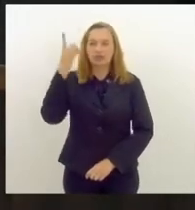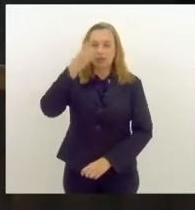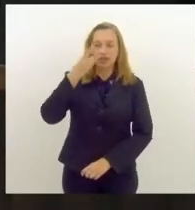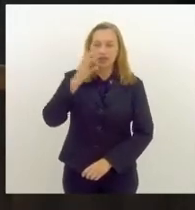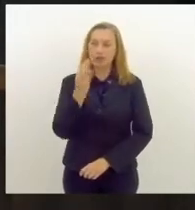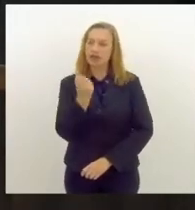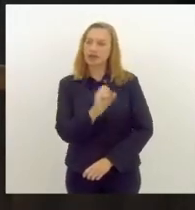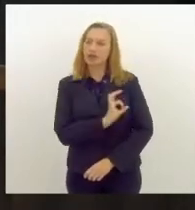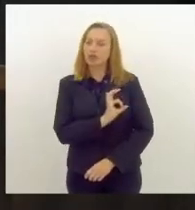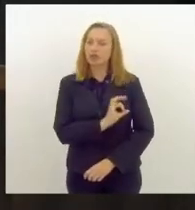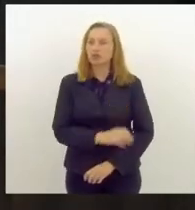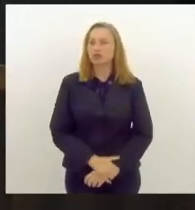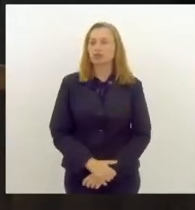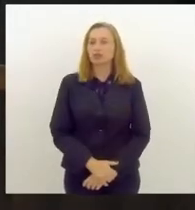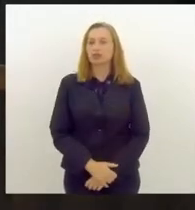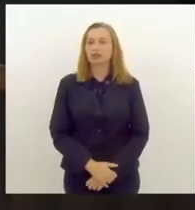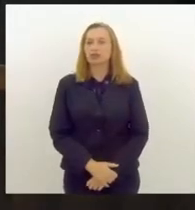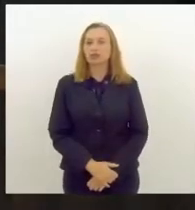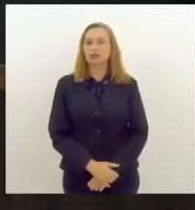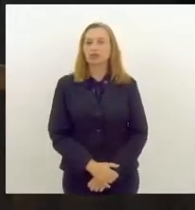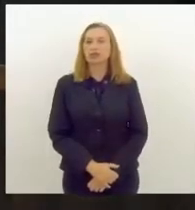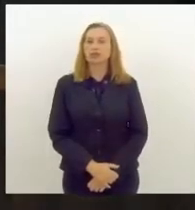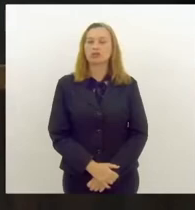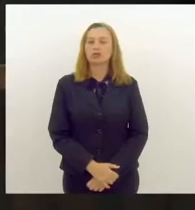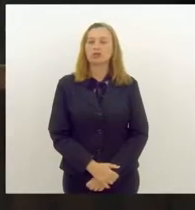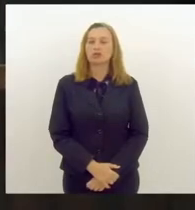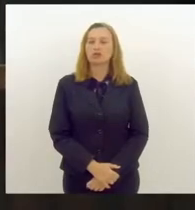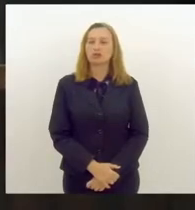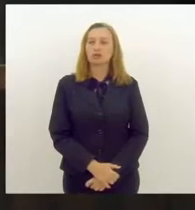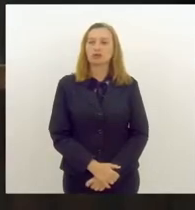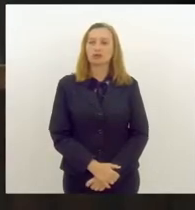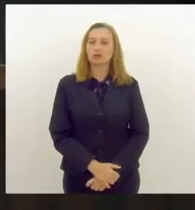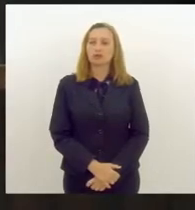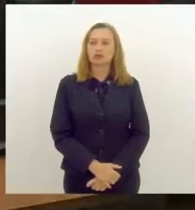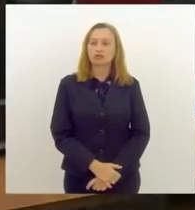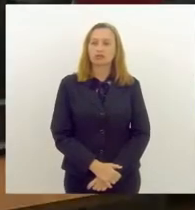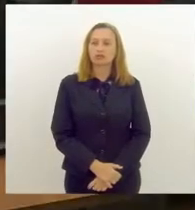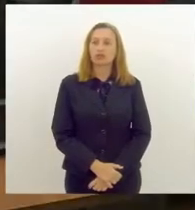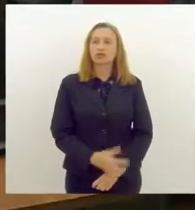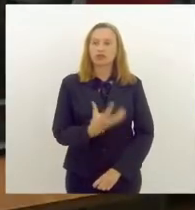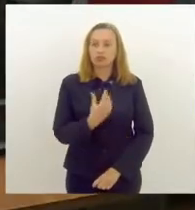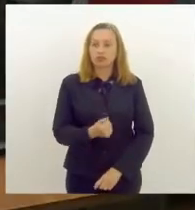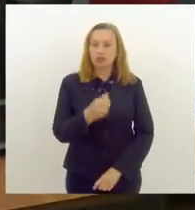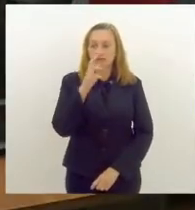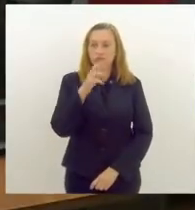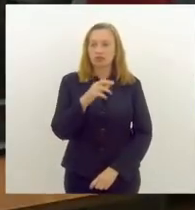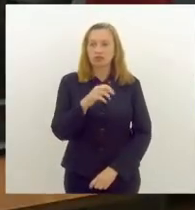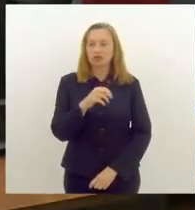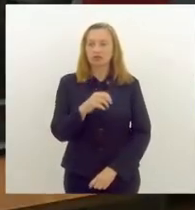Rocha. Tranquilo, fechado. Valeu, amigo. Parecer favorável.